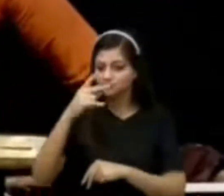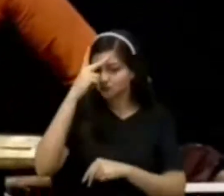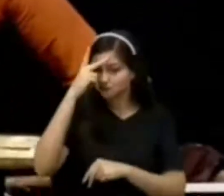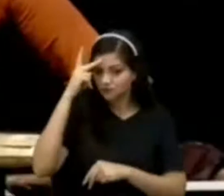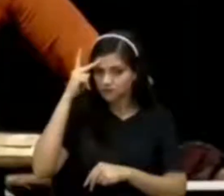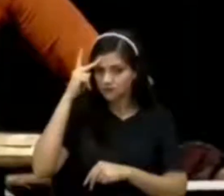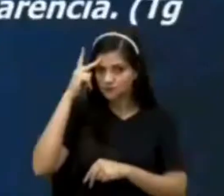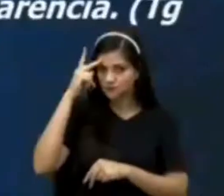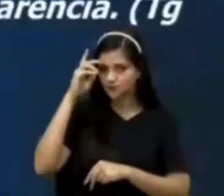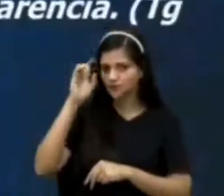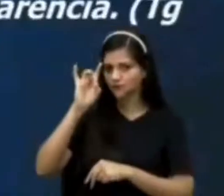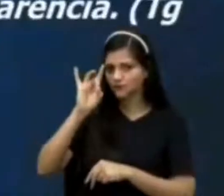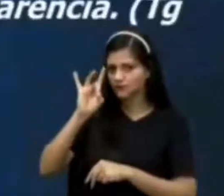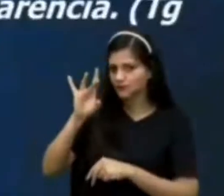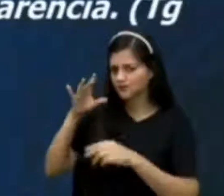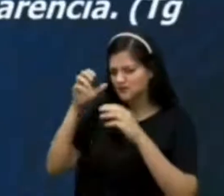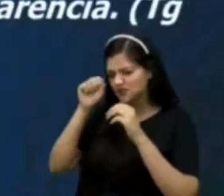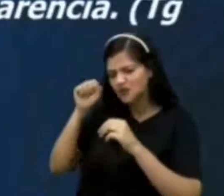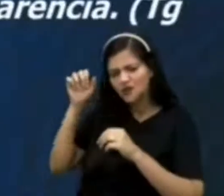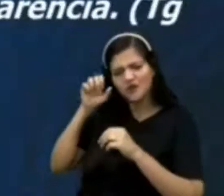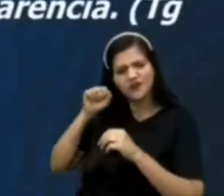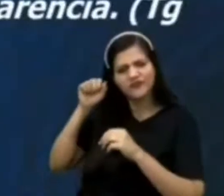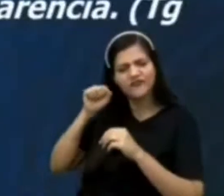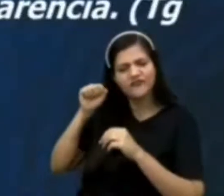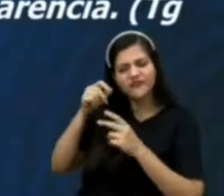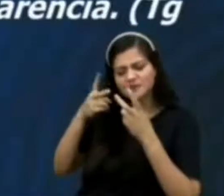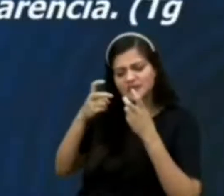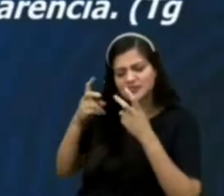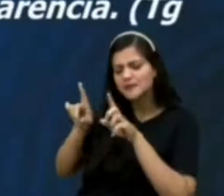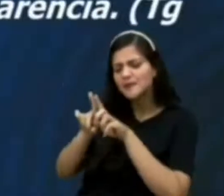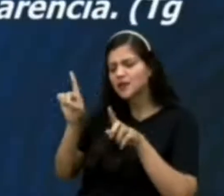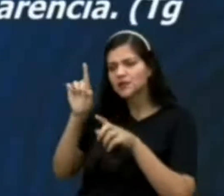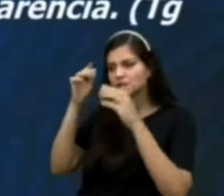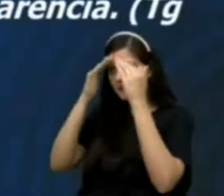não obedecer, será como um homem que olha o seu próprio rosto no espelho,